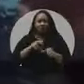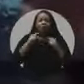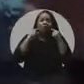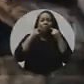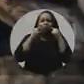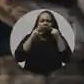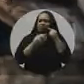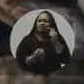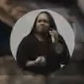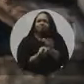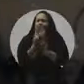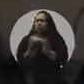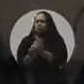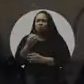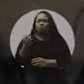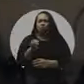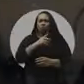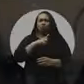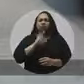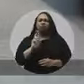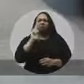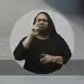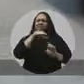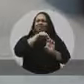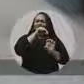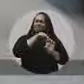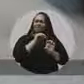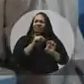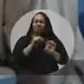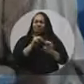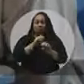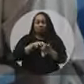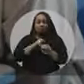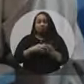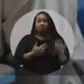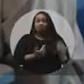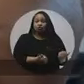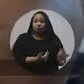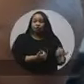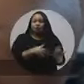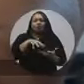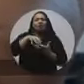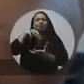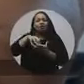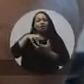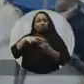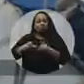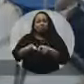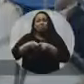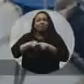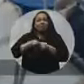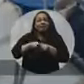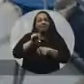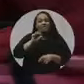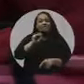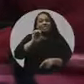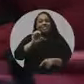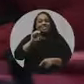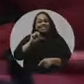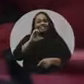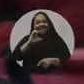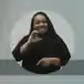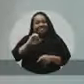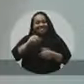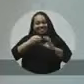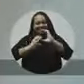novos programas para quem tem seu próprio negócio. A educação de jovens e adultos terá parceria com o Sistema S, do SESI, SESC e SENAC,